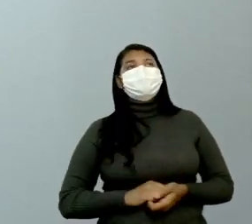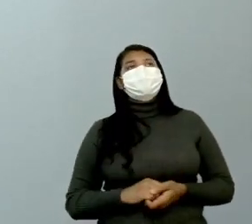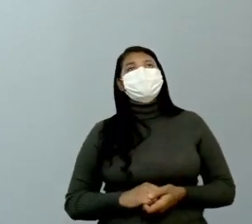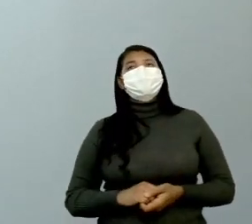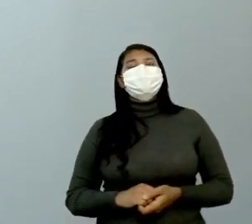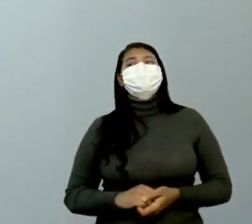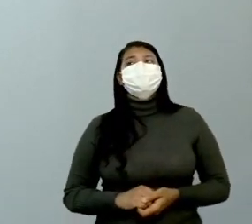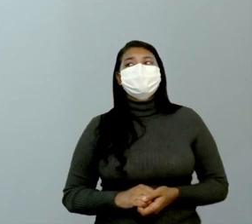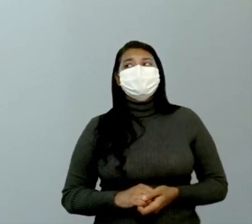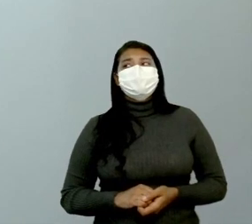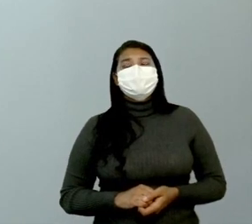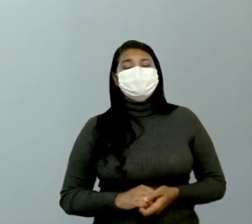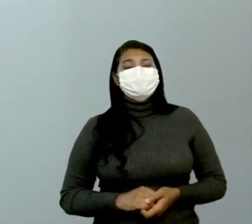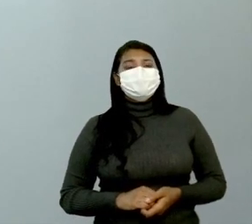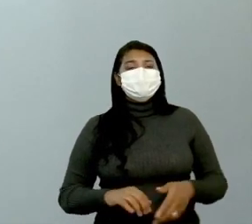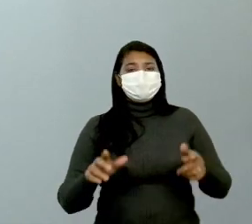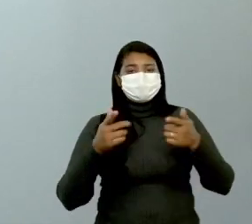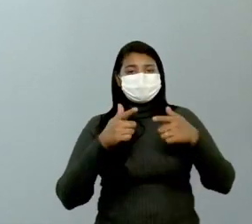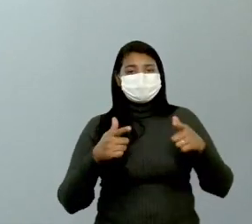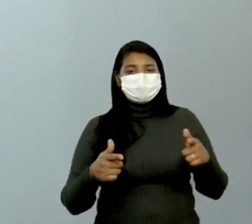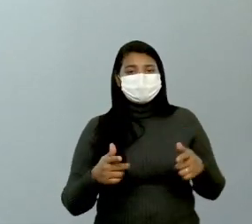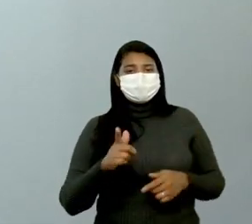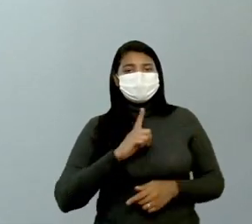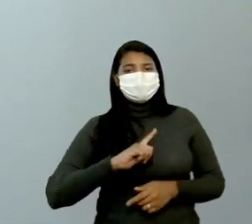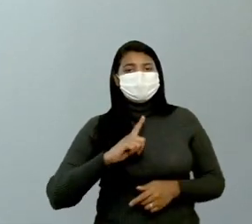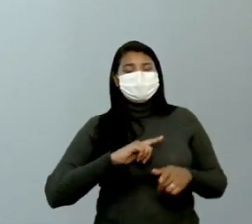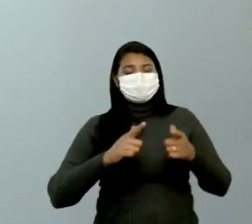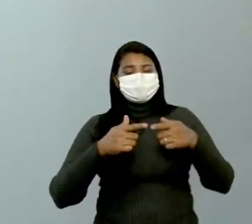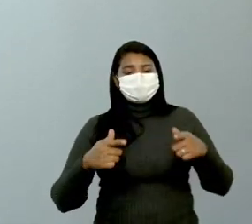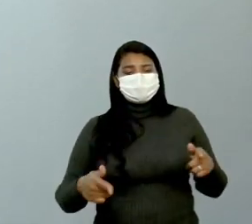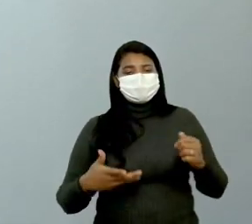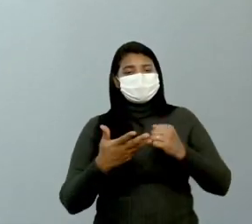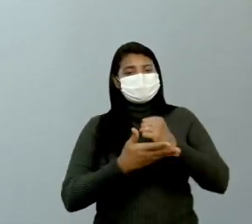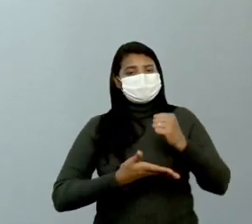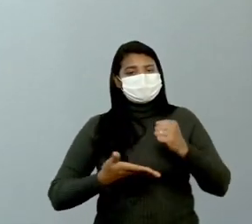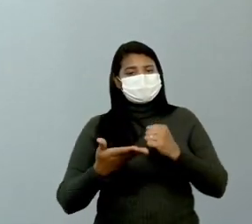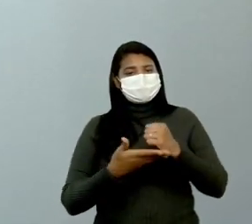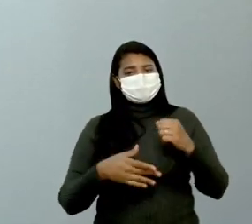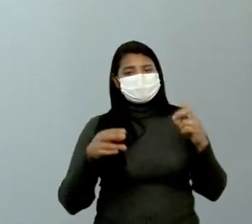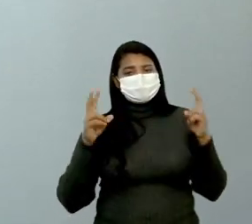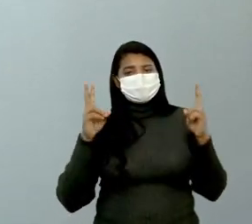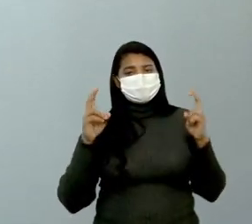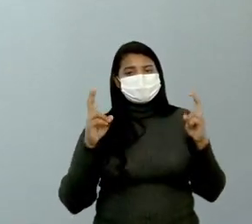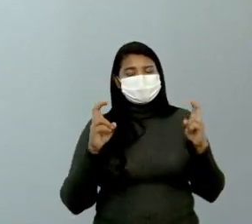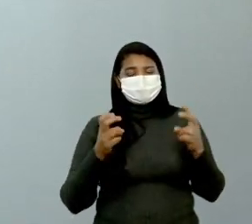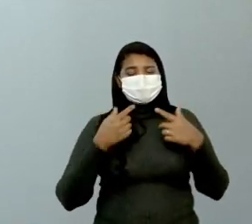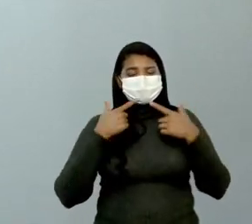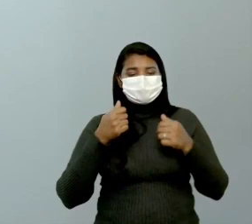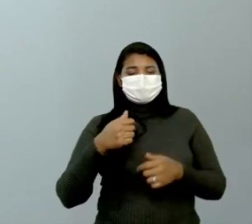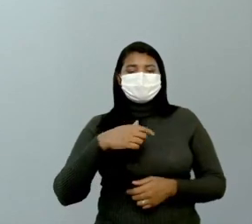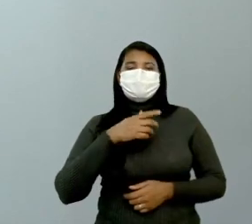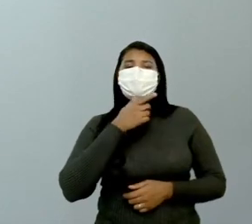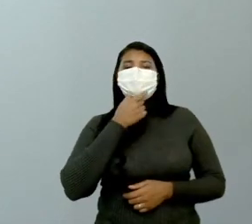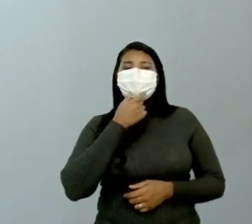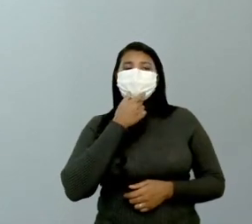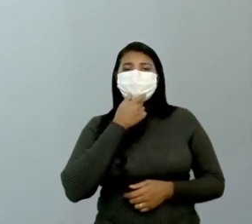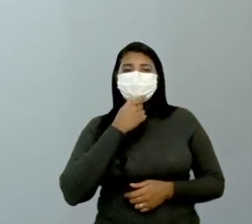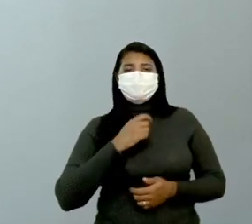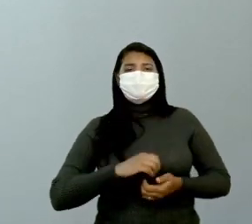de gramática básica, né? Os eixos gramaticais da língua